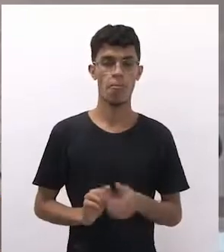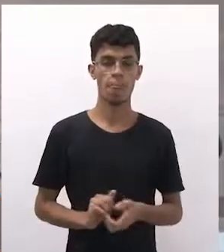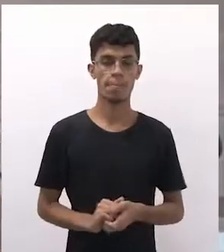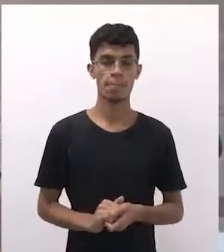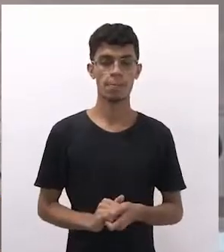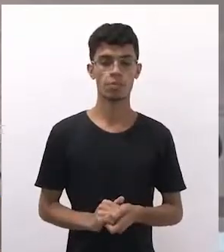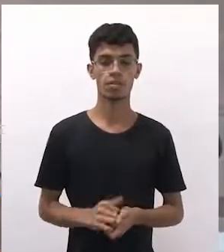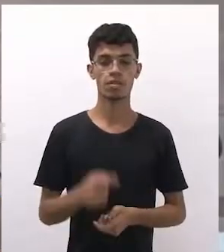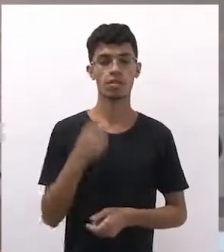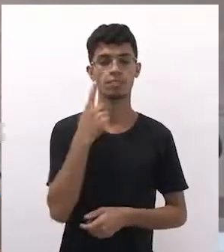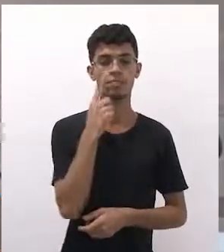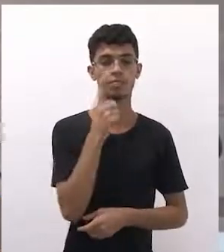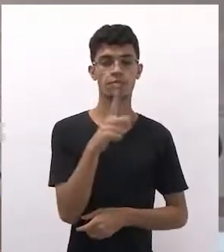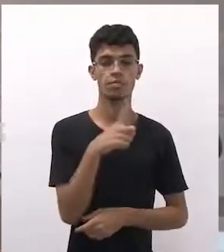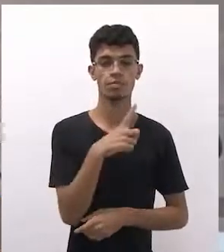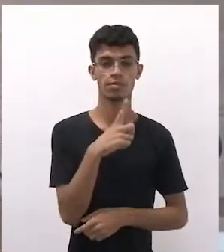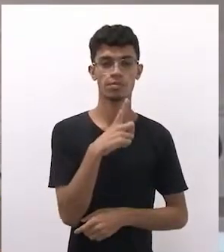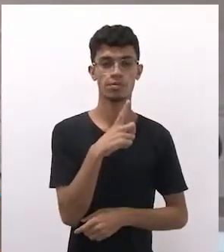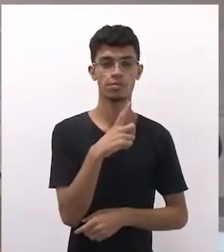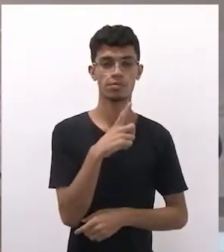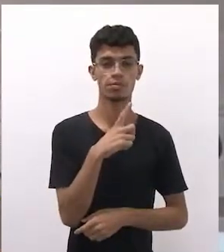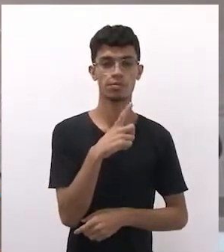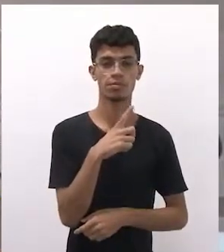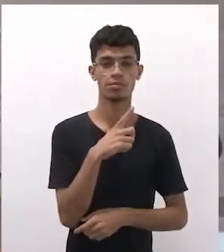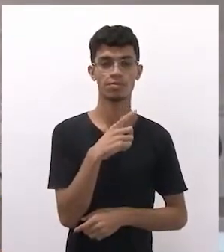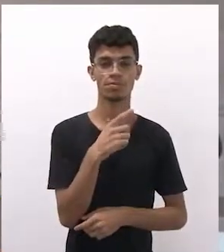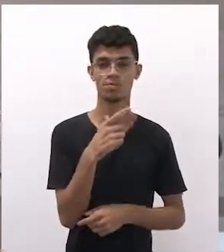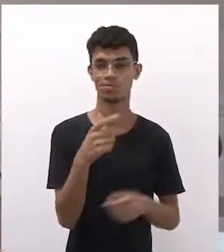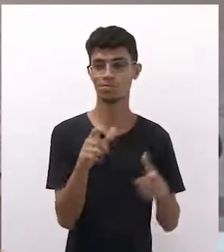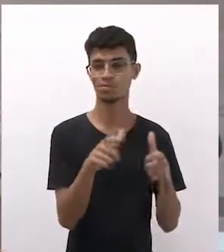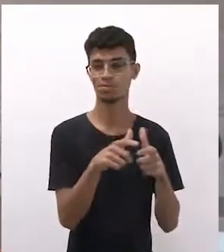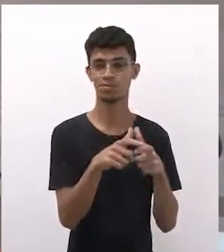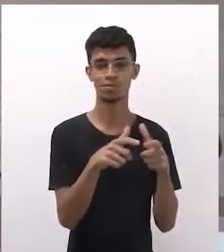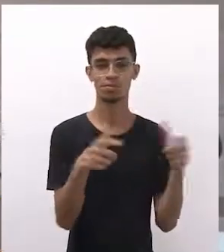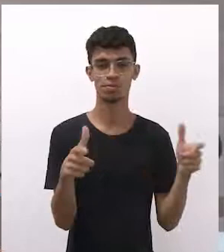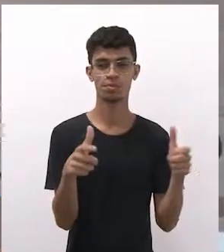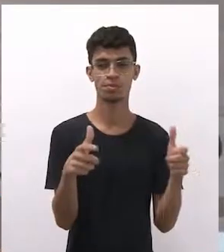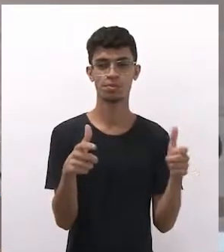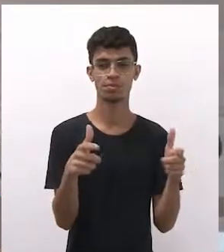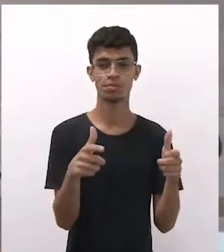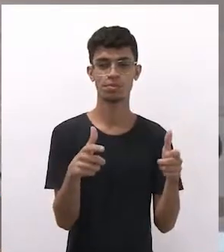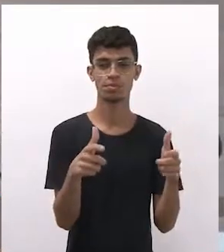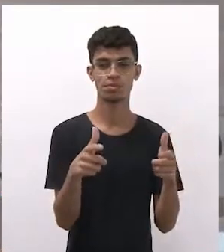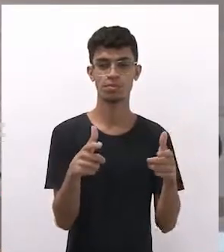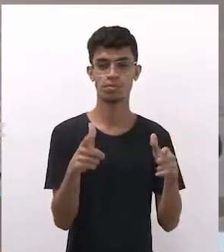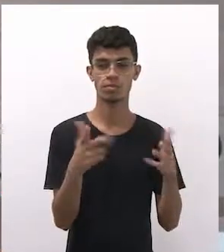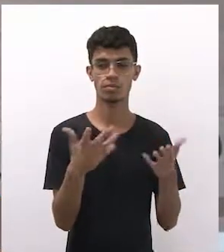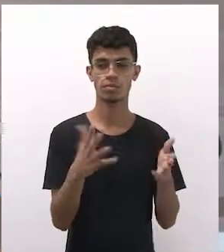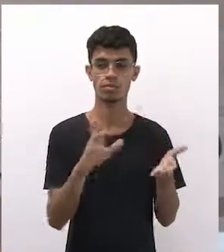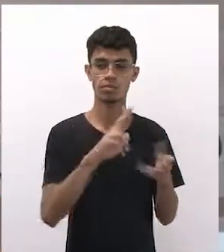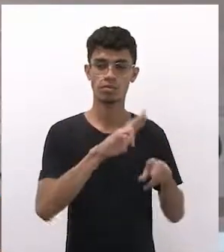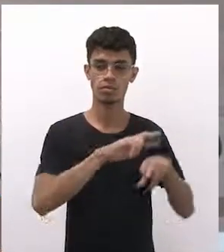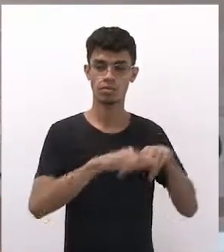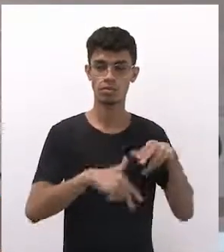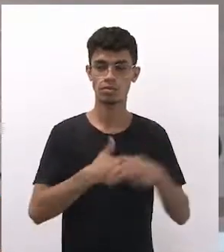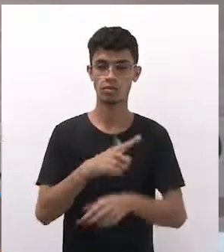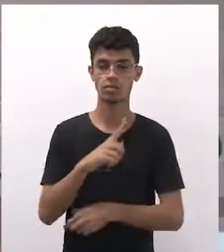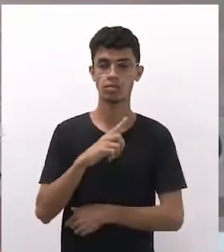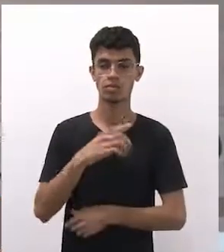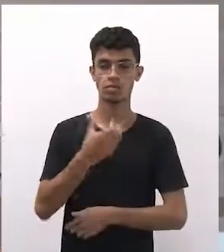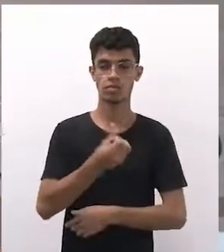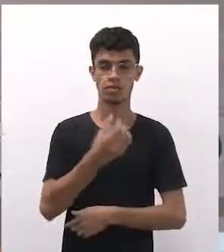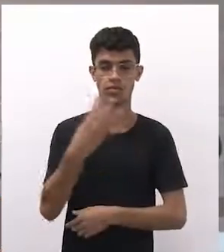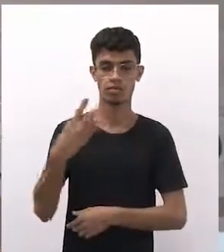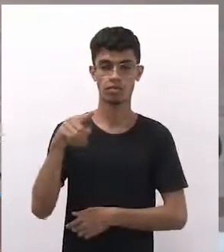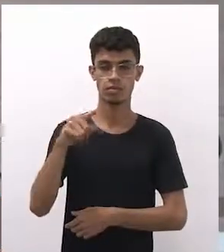gente vai ver, a gente tem a maioria de meninos, quando a gente pensa no recorte de gênero, tá? A gente tem